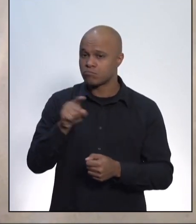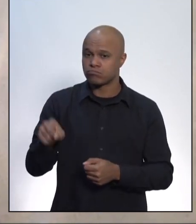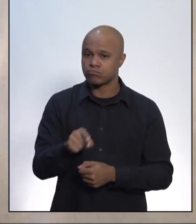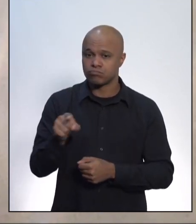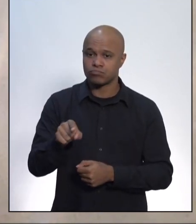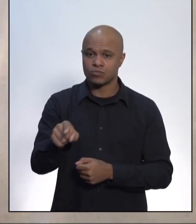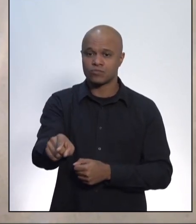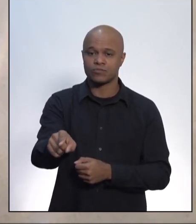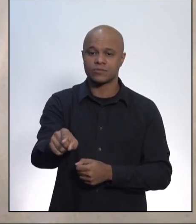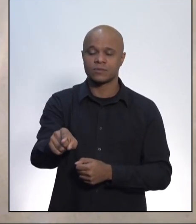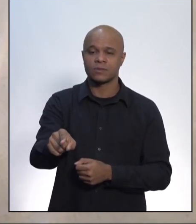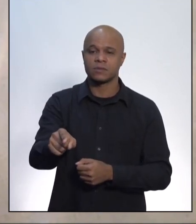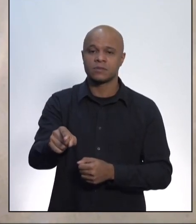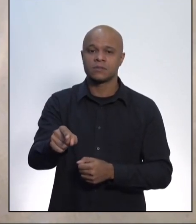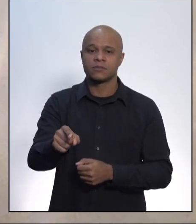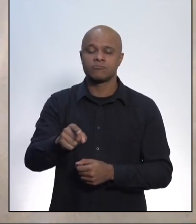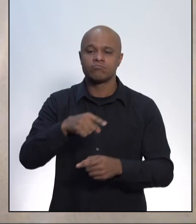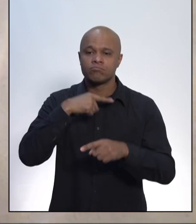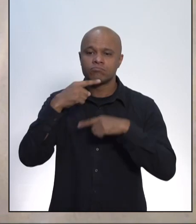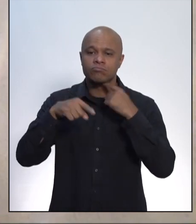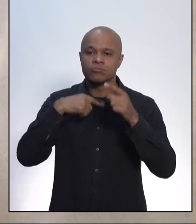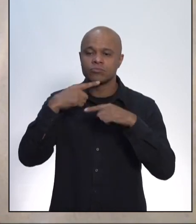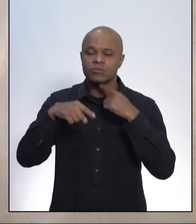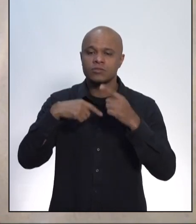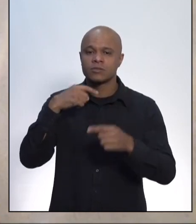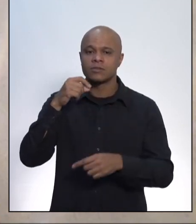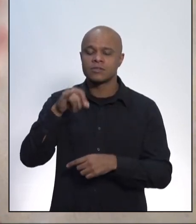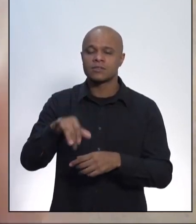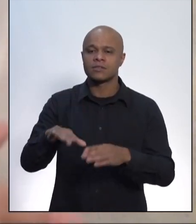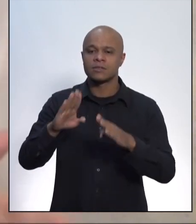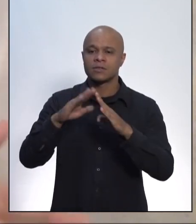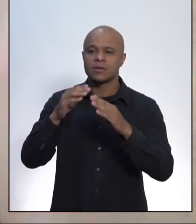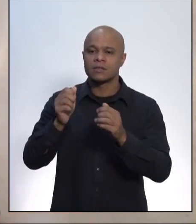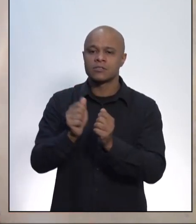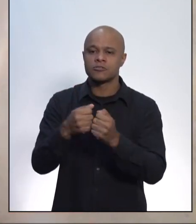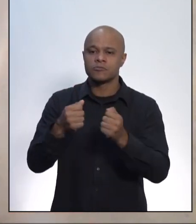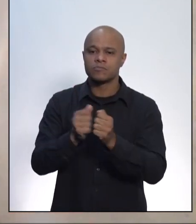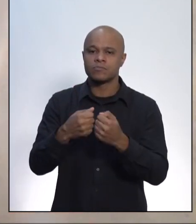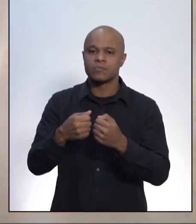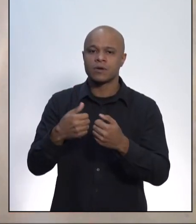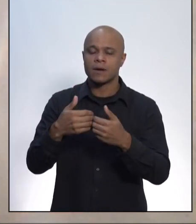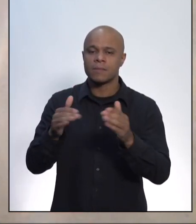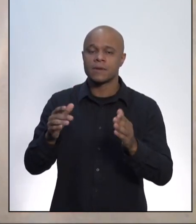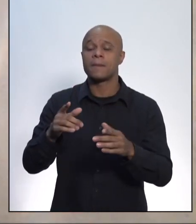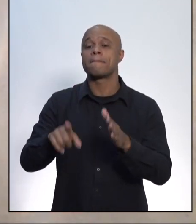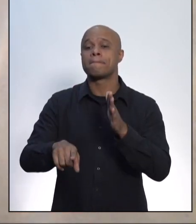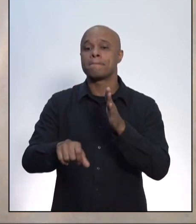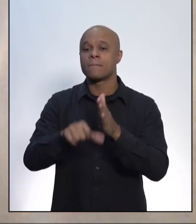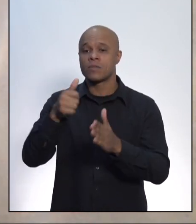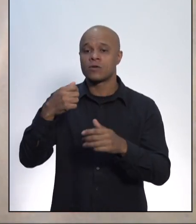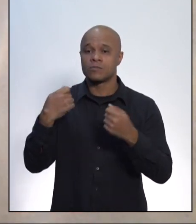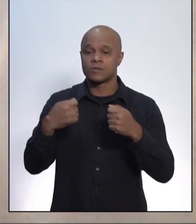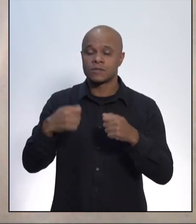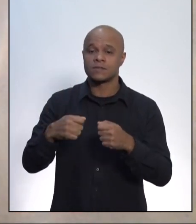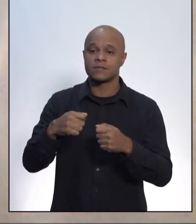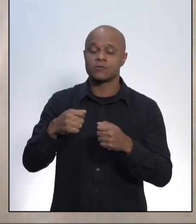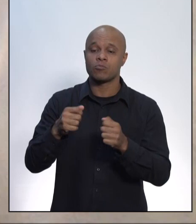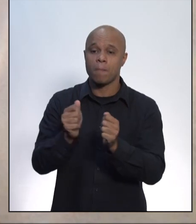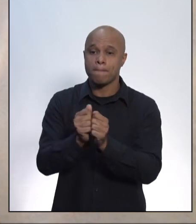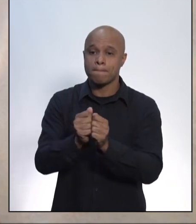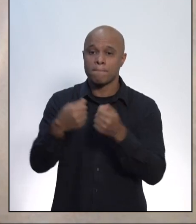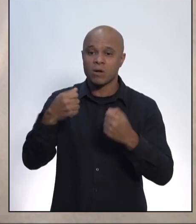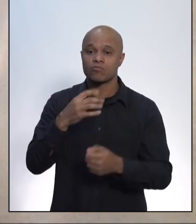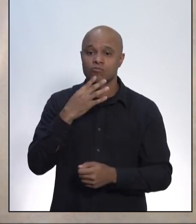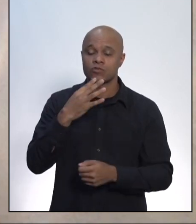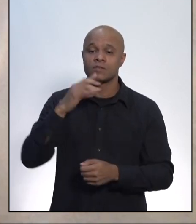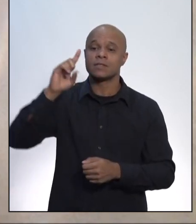querer fazer e montar uma padaria se eu não sei fazer pão. Então, primeiro eu vou aprender a fazer pão para depois montar a padaria, entendeu? Vou aprender a